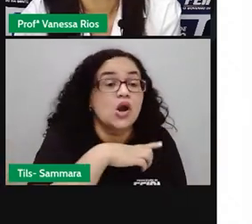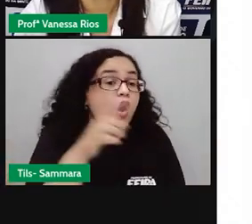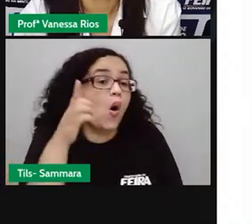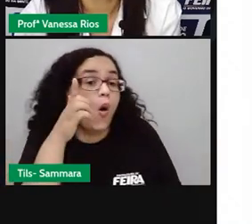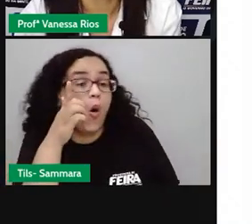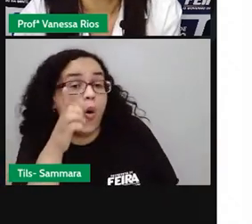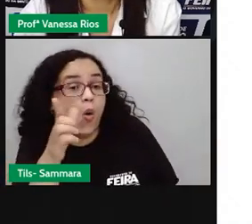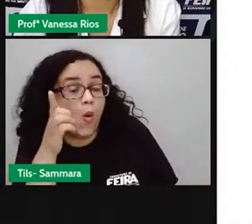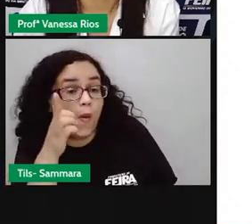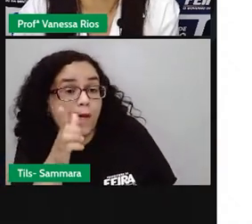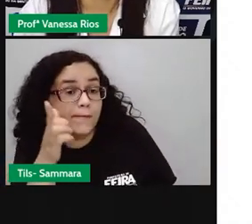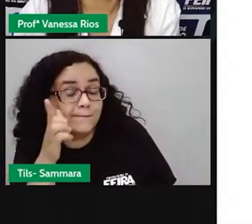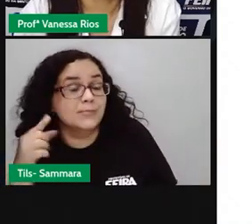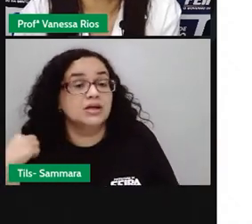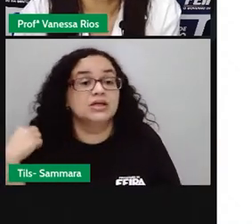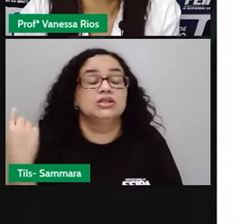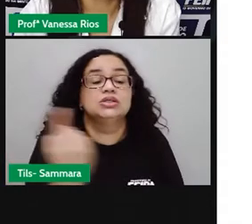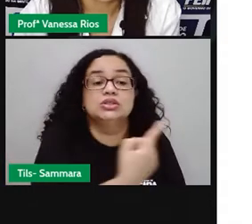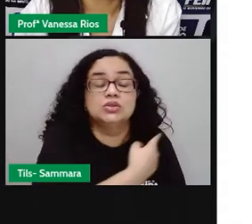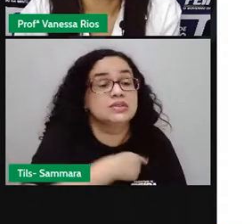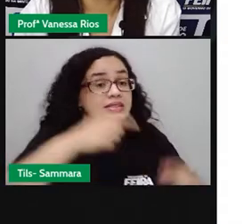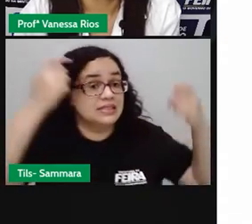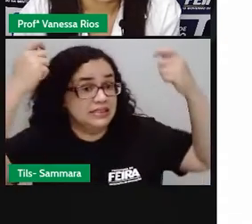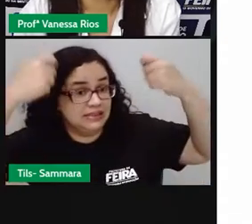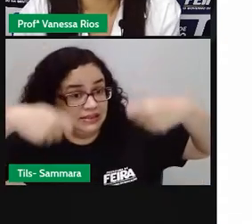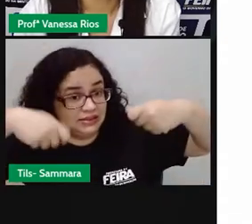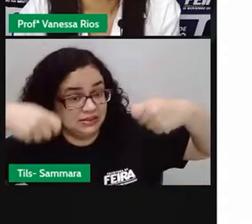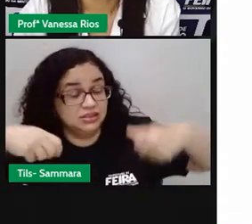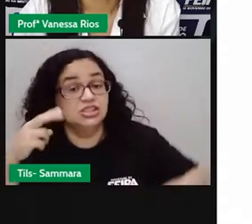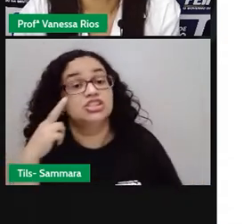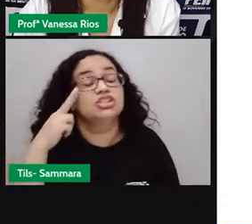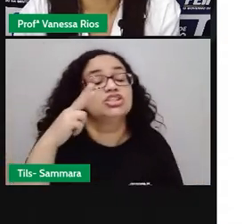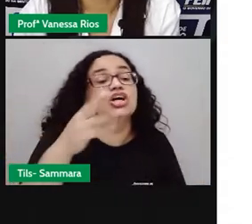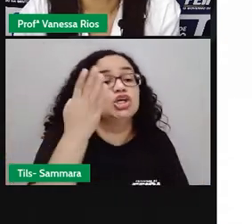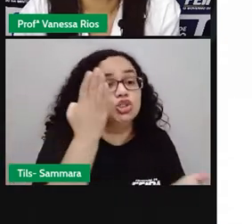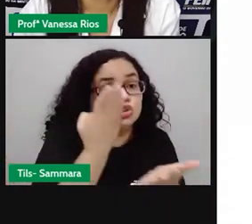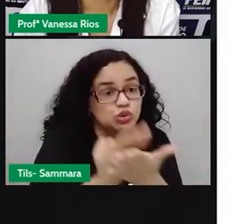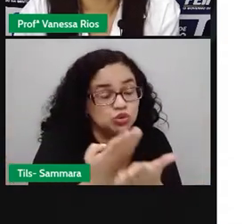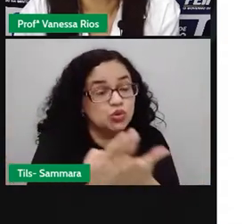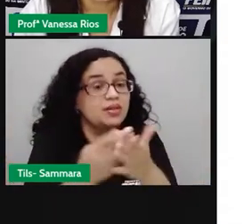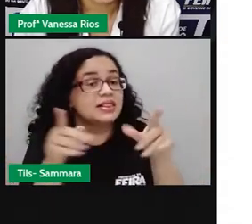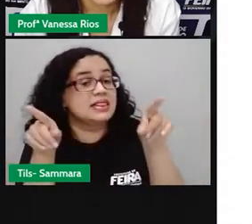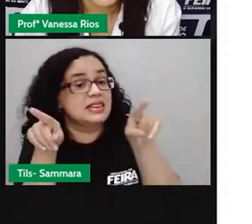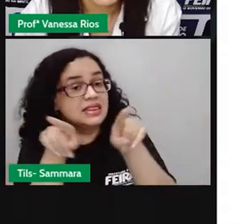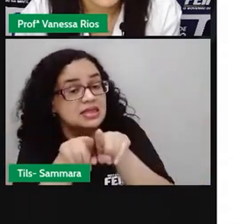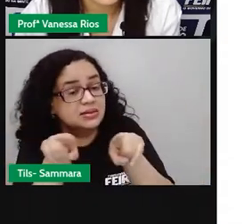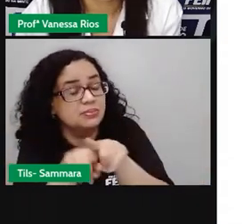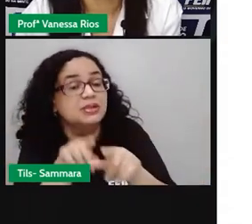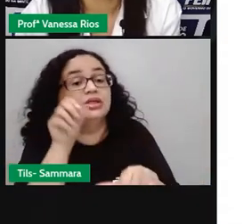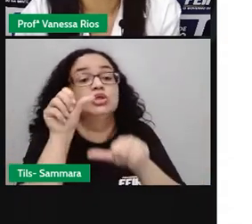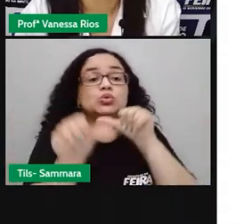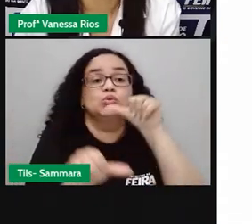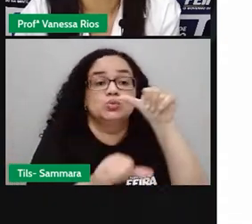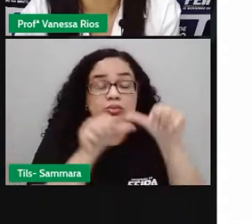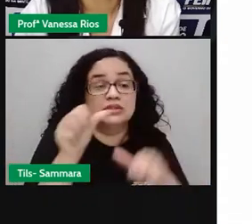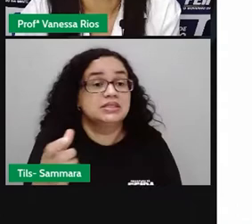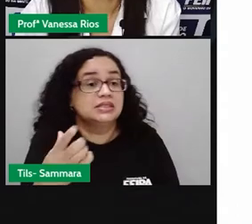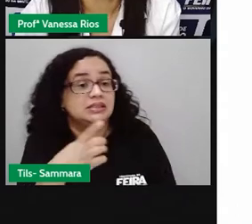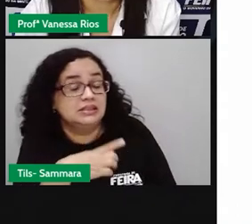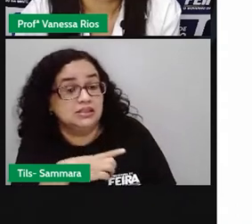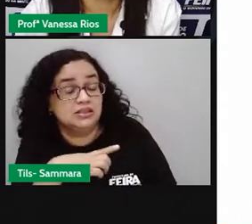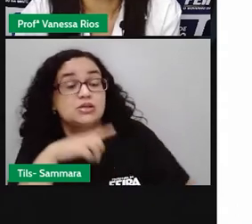aí suprir as nossas necessidades. A gente já estudou aí também a grande variedade que existe